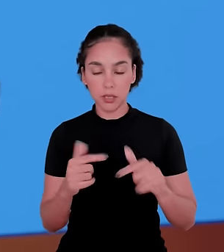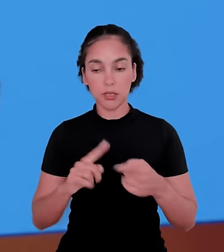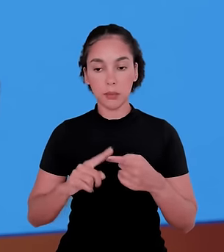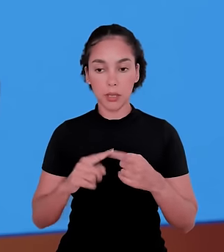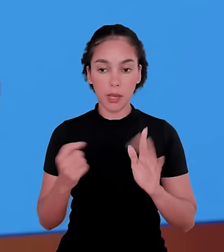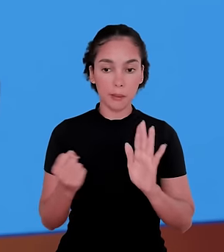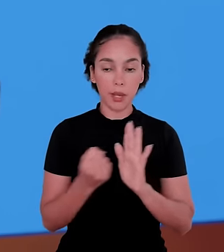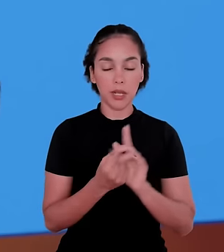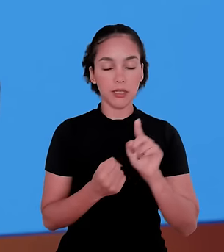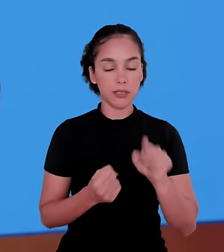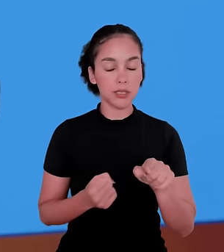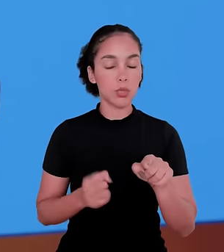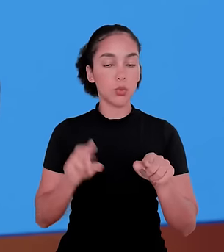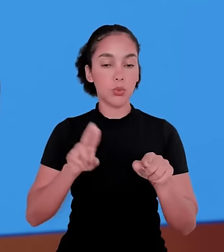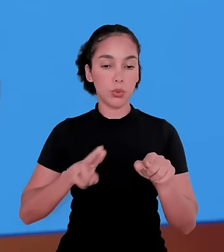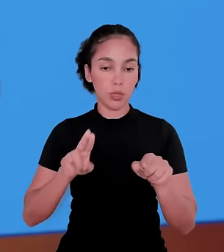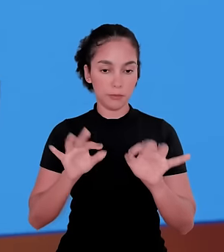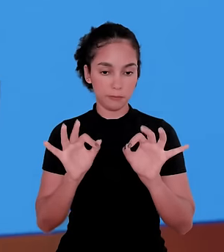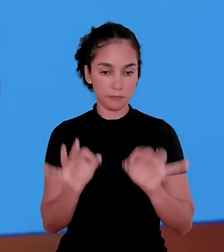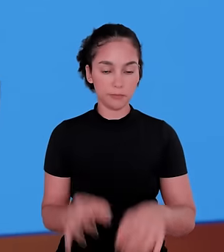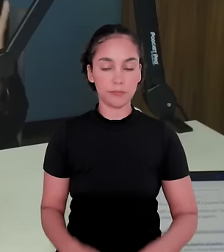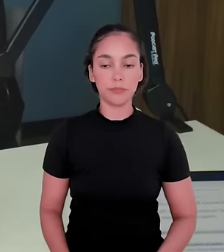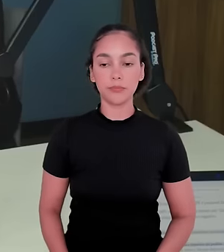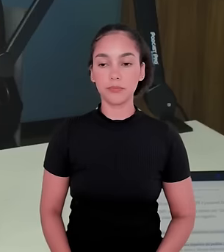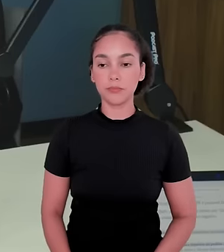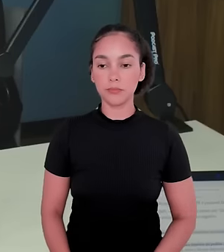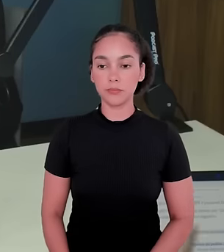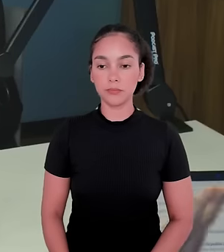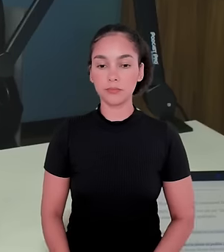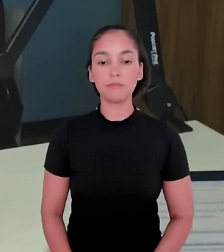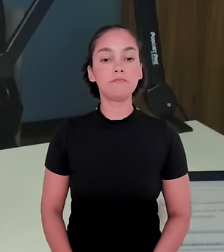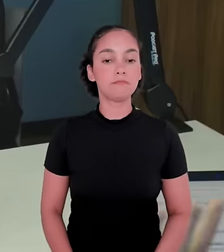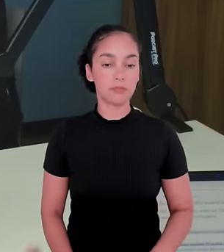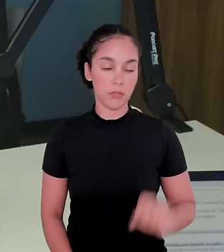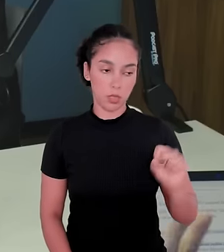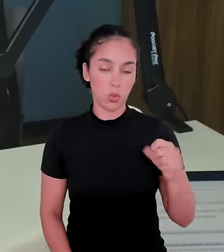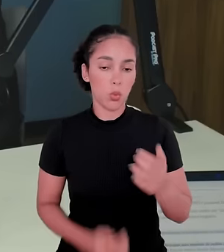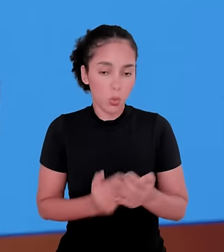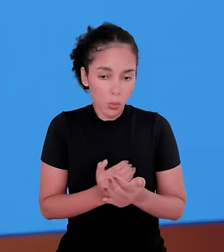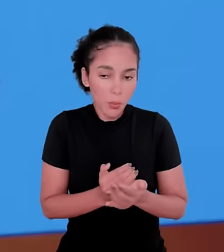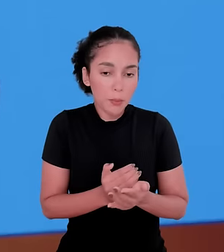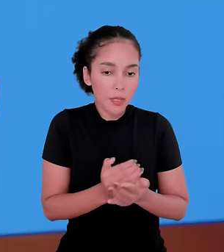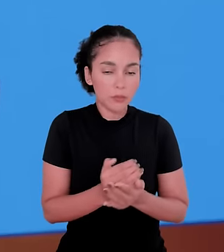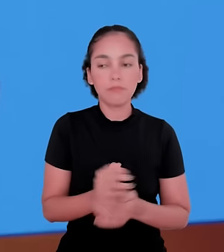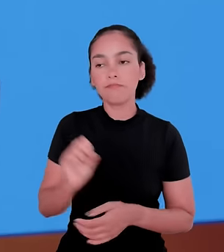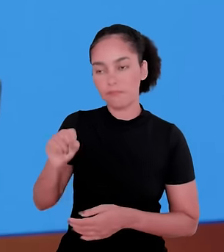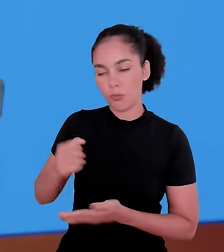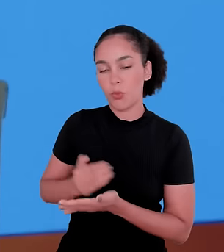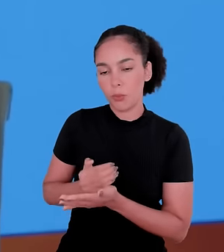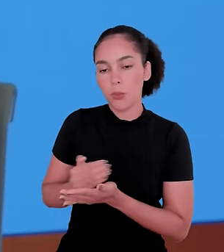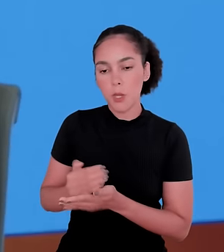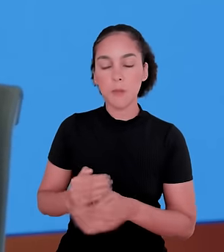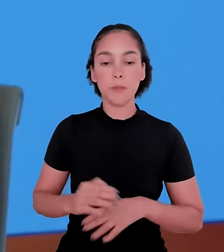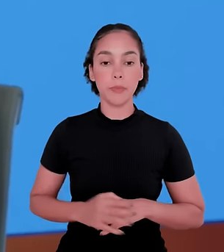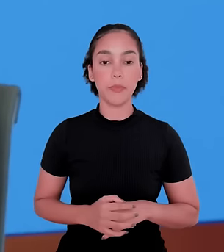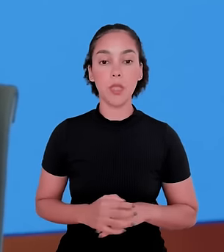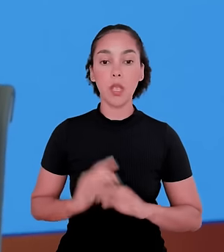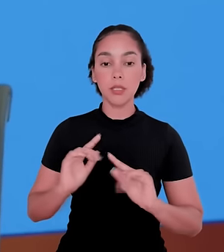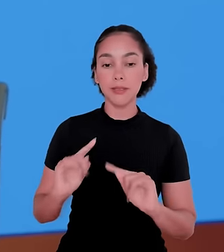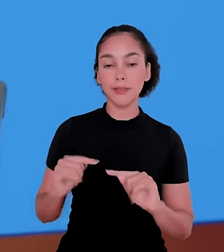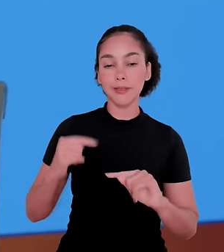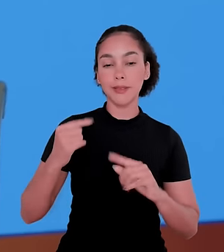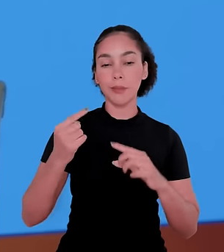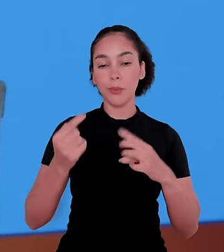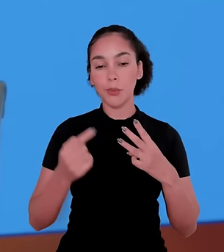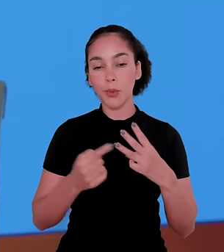e a na marca que você vai utilizar Então esse é um dos primeiros passos isso É dos primeiros passos mesmo bom em seguida a gente recomenda